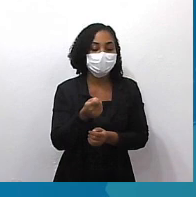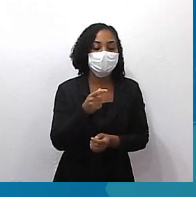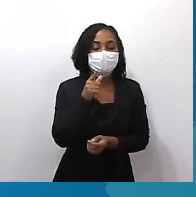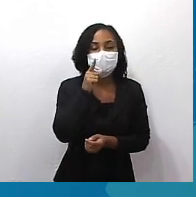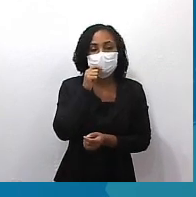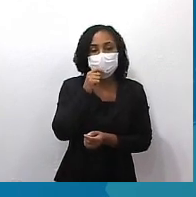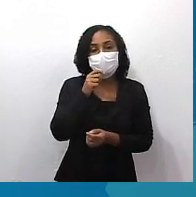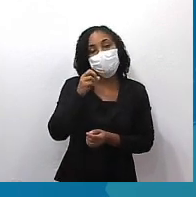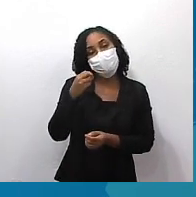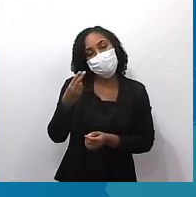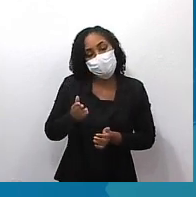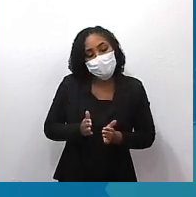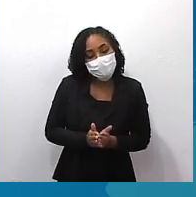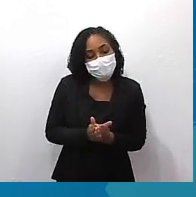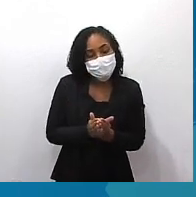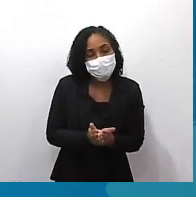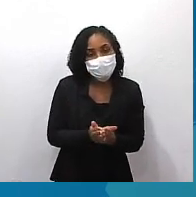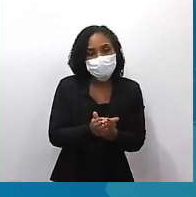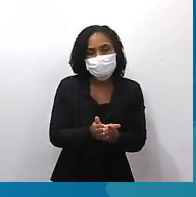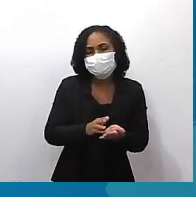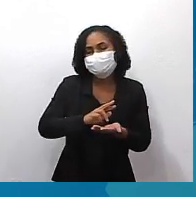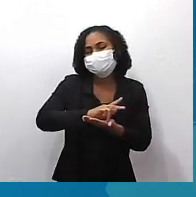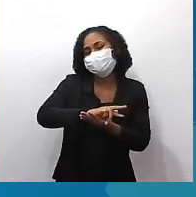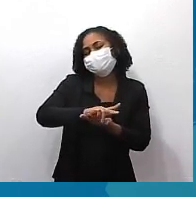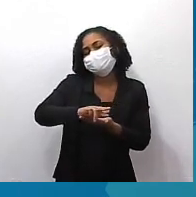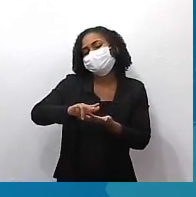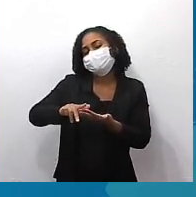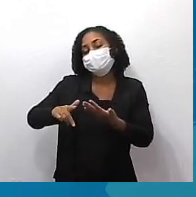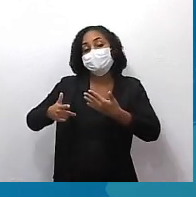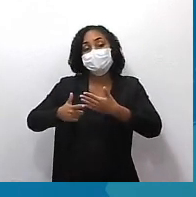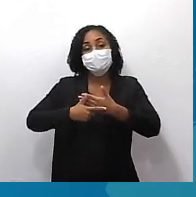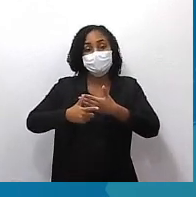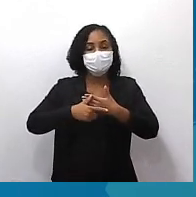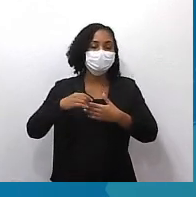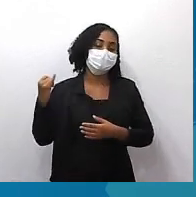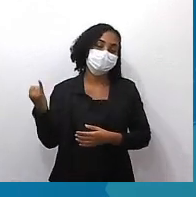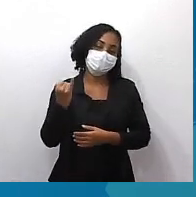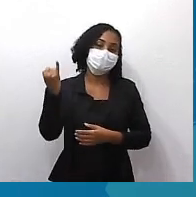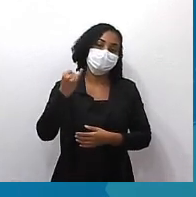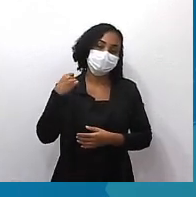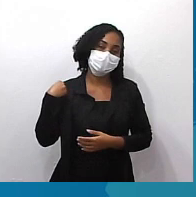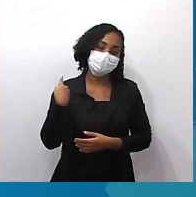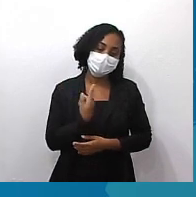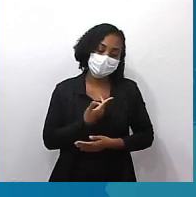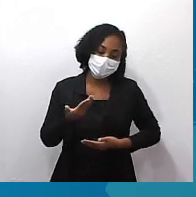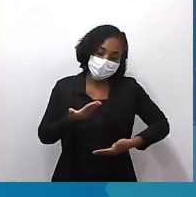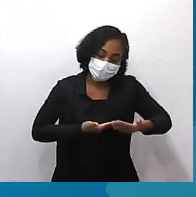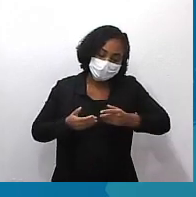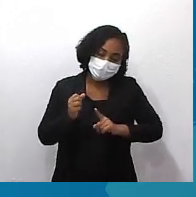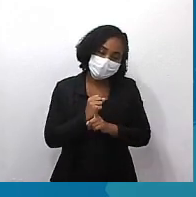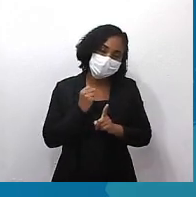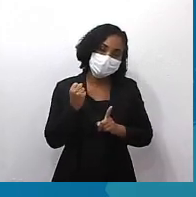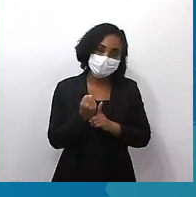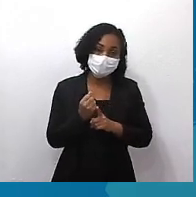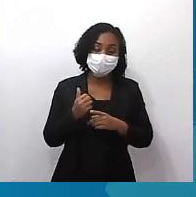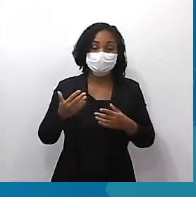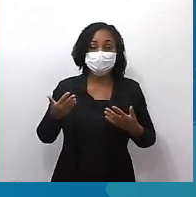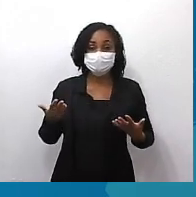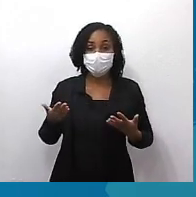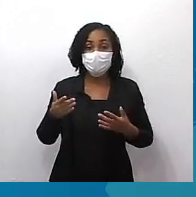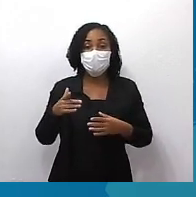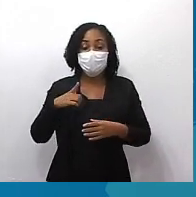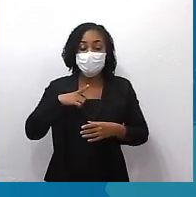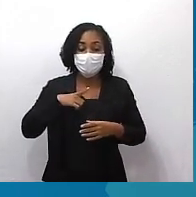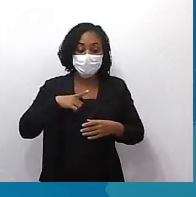para a navegação, né? O rio ele tem várias funções e importâncias para as relações da sociedade. Em geral, as